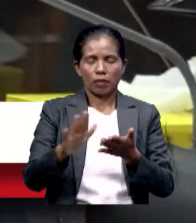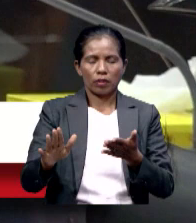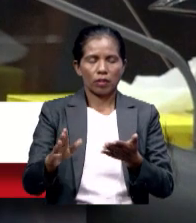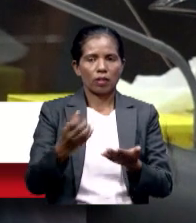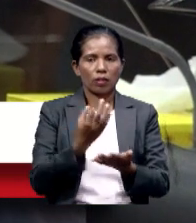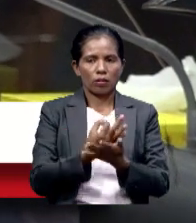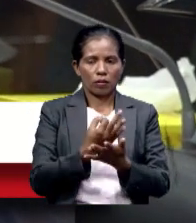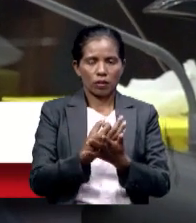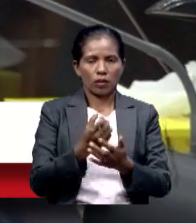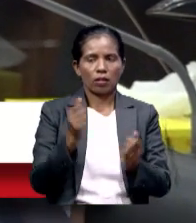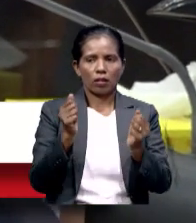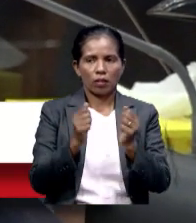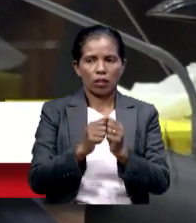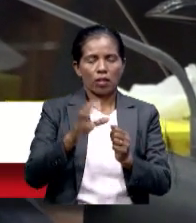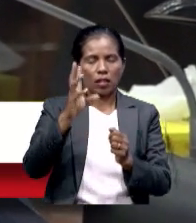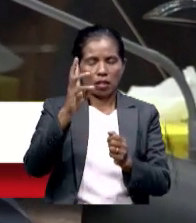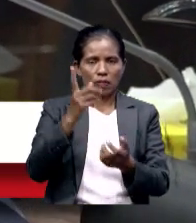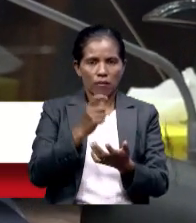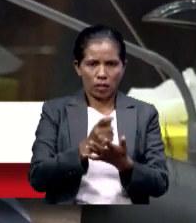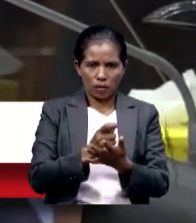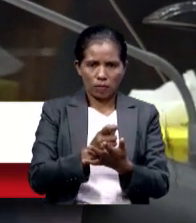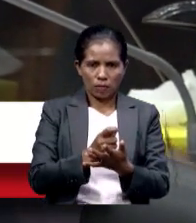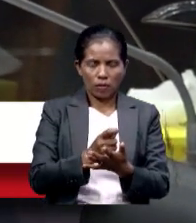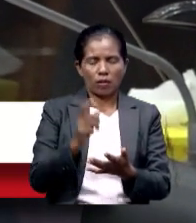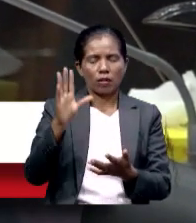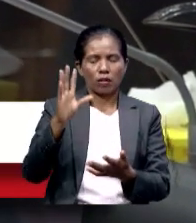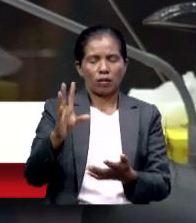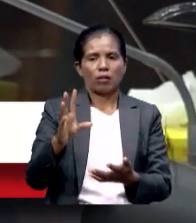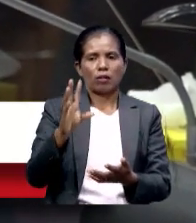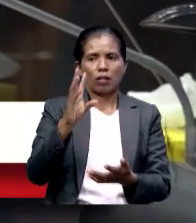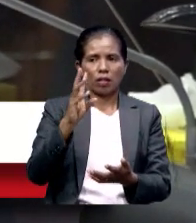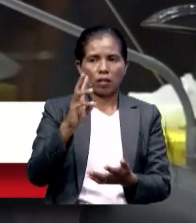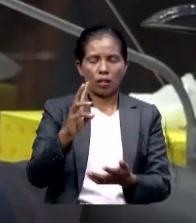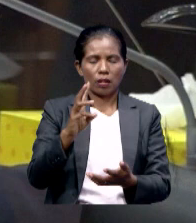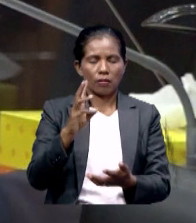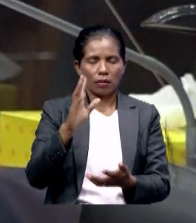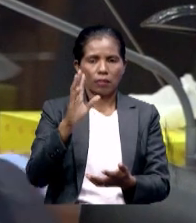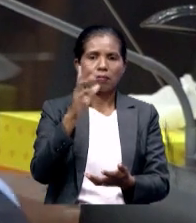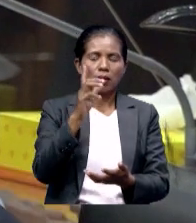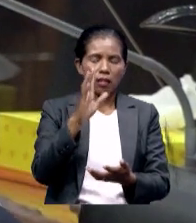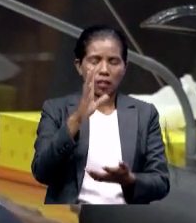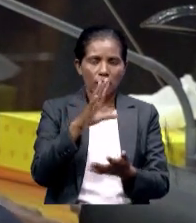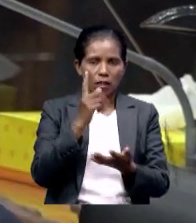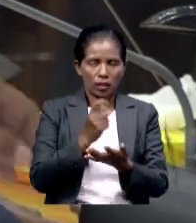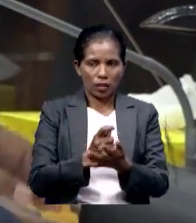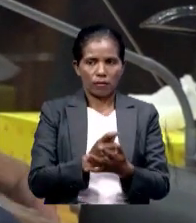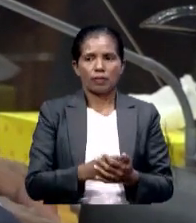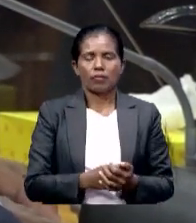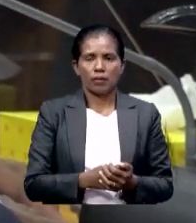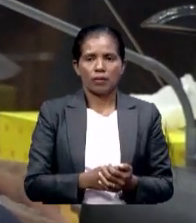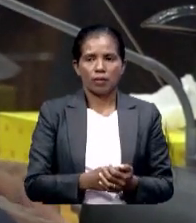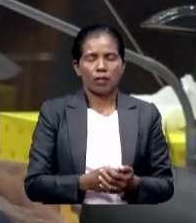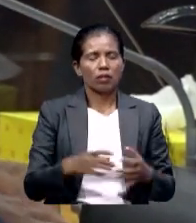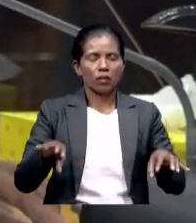ne 6000 to 6500. Decreto governo mos hoto na to defini salari sira ne. Me